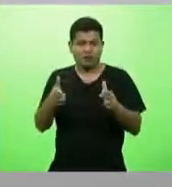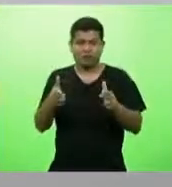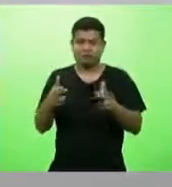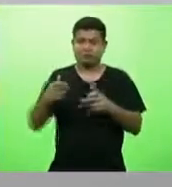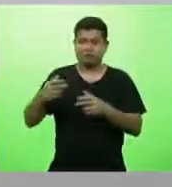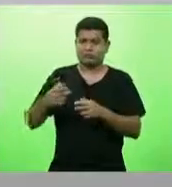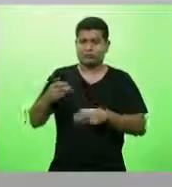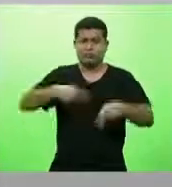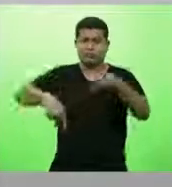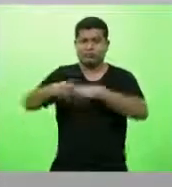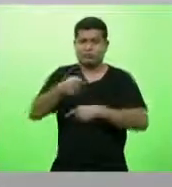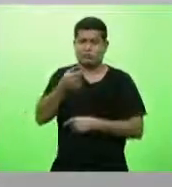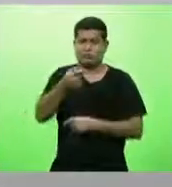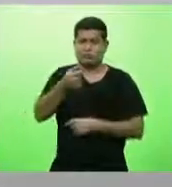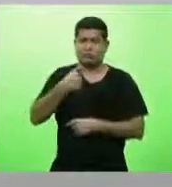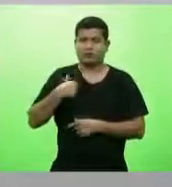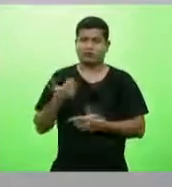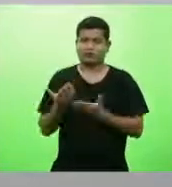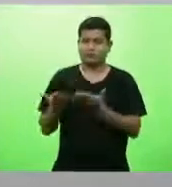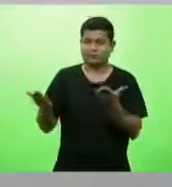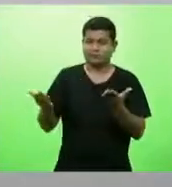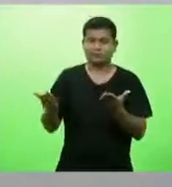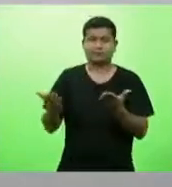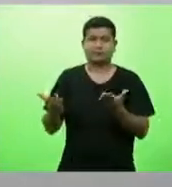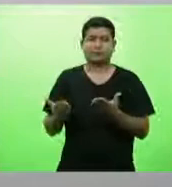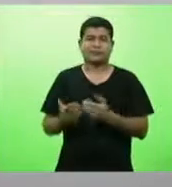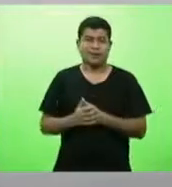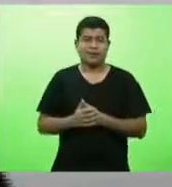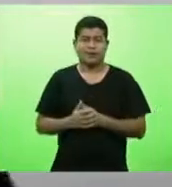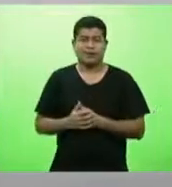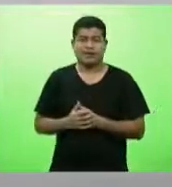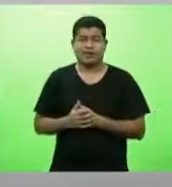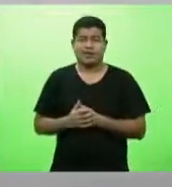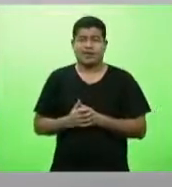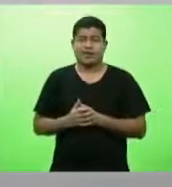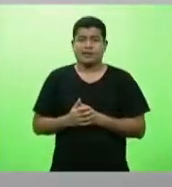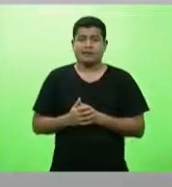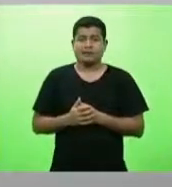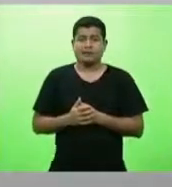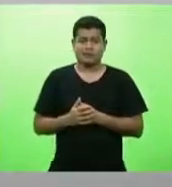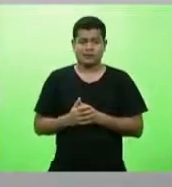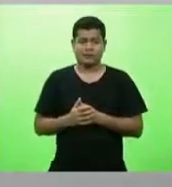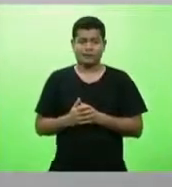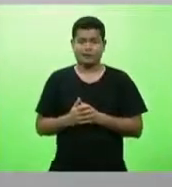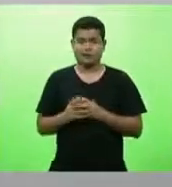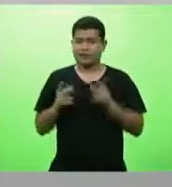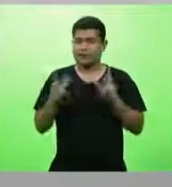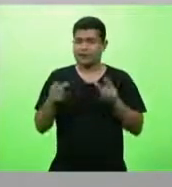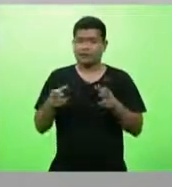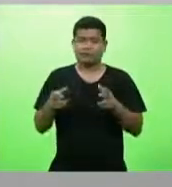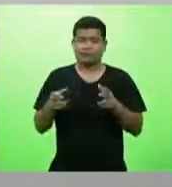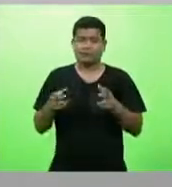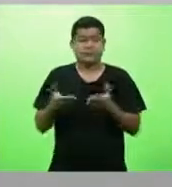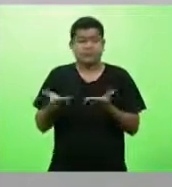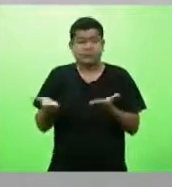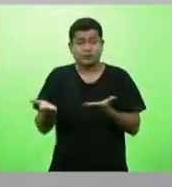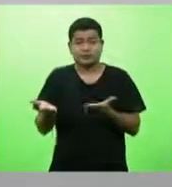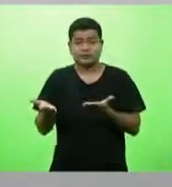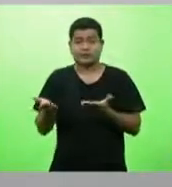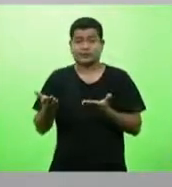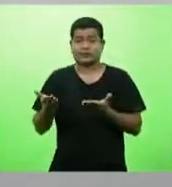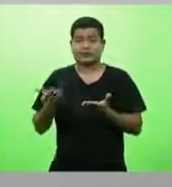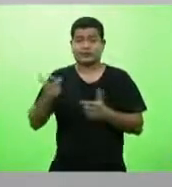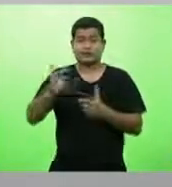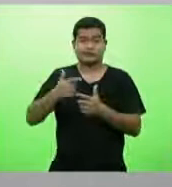1, Celso Ramos tem 2, então menos, inclusive, do que ali. Então, esta questão, ela